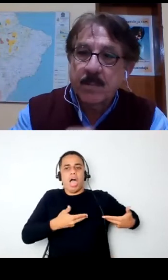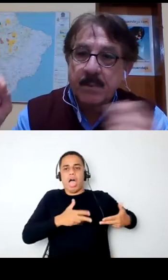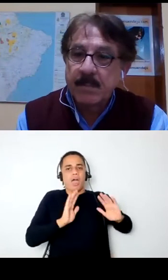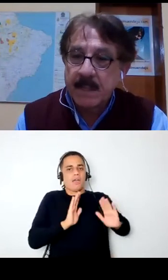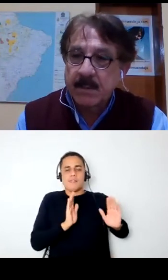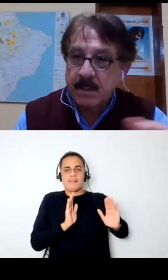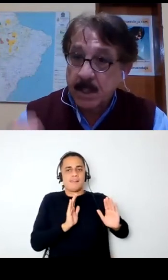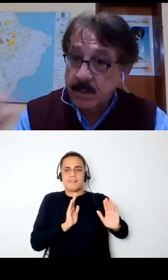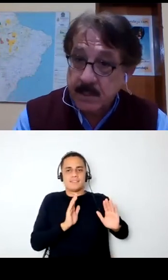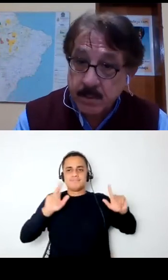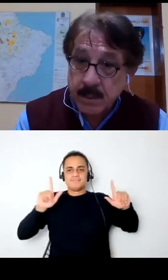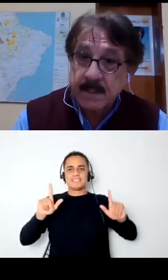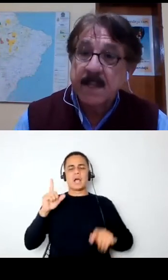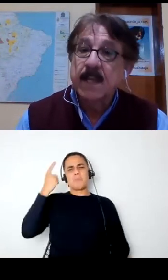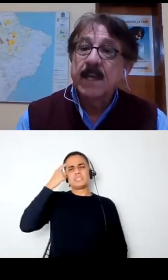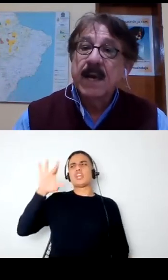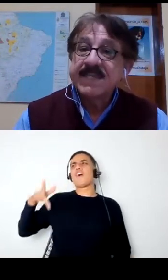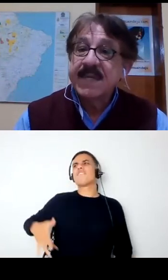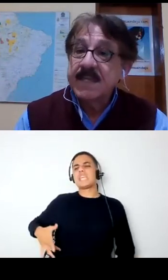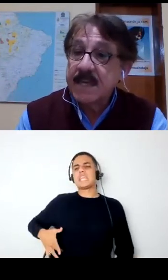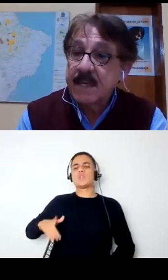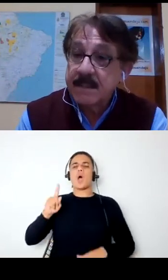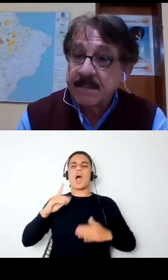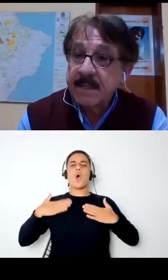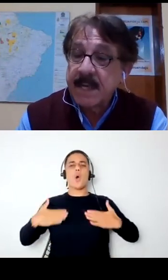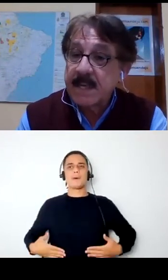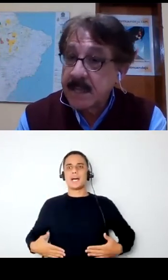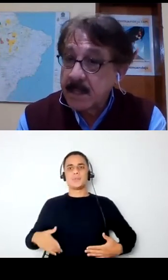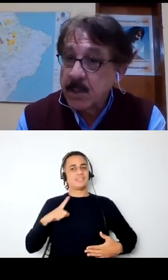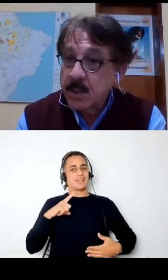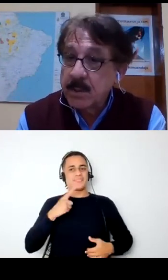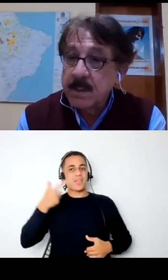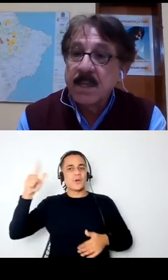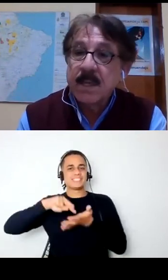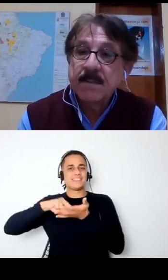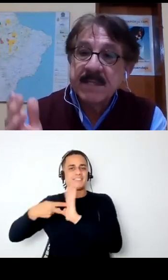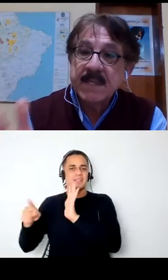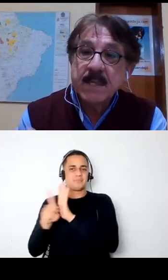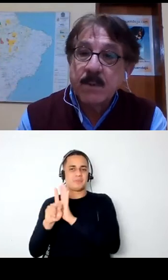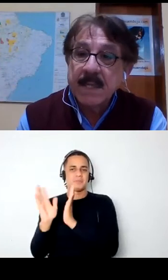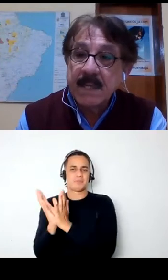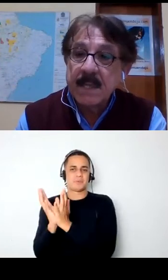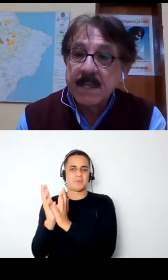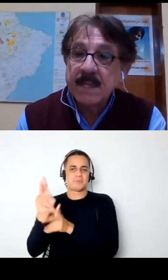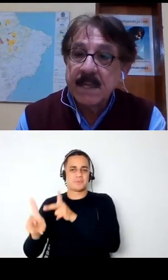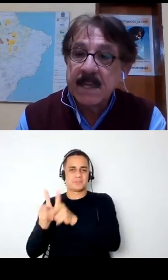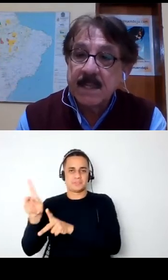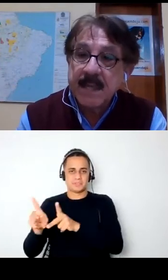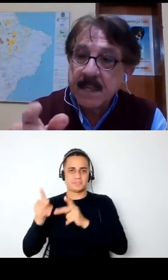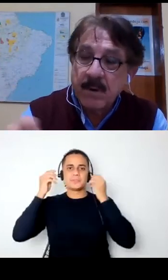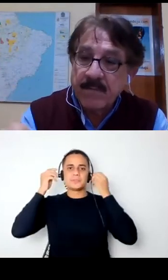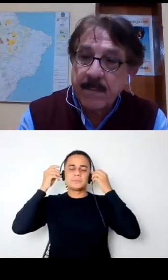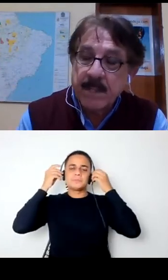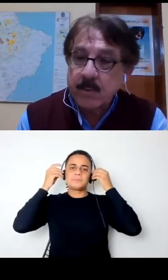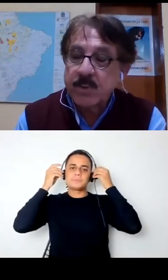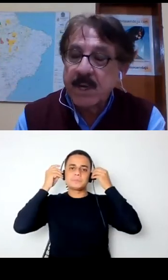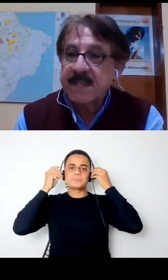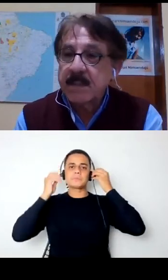razão que nós, né? É no fígado que você guarda todas as suas amarguras e, enfim, onde explodem